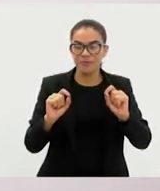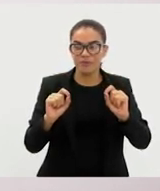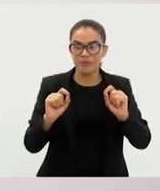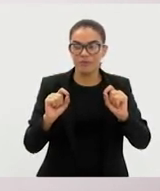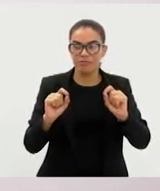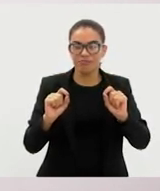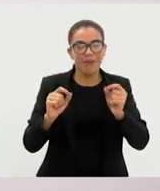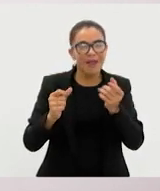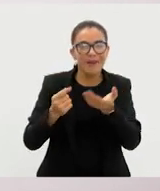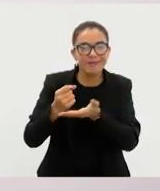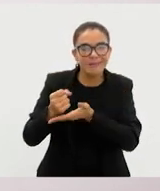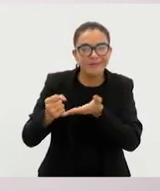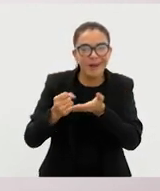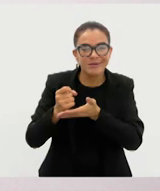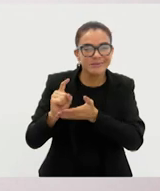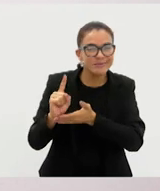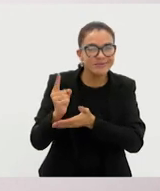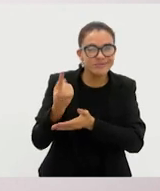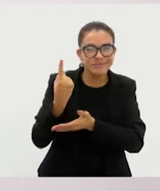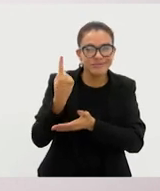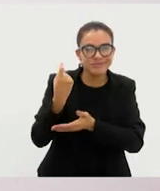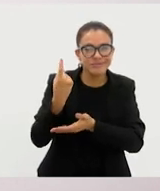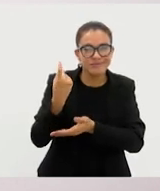é coisa básica.